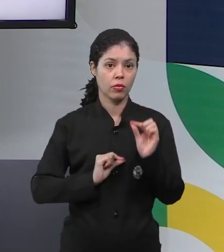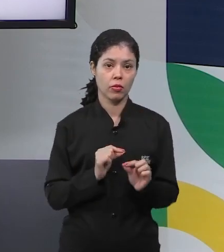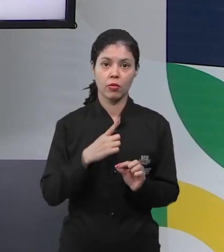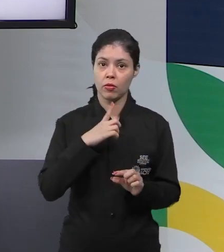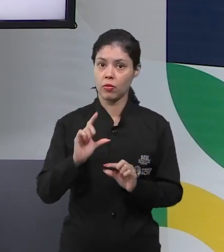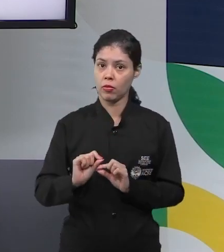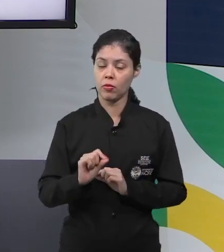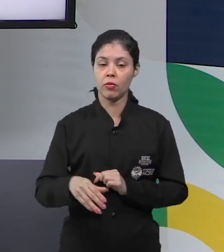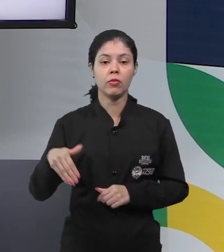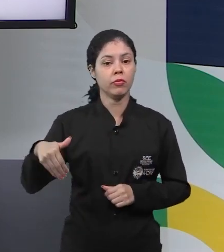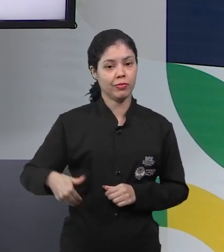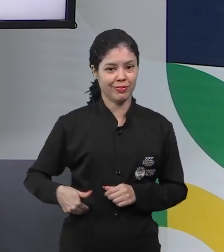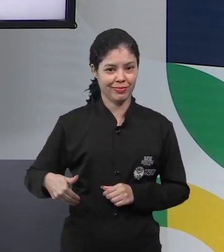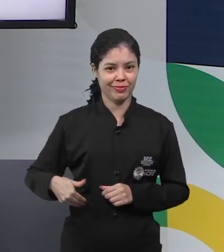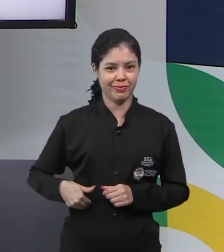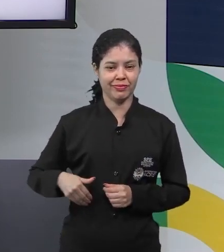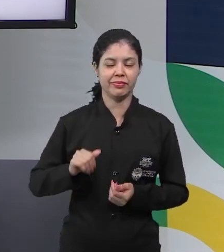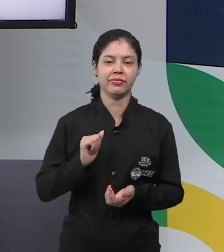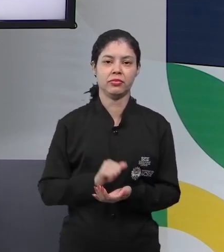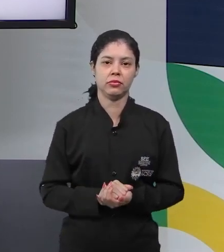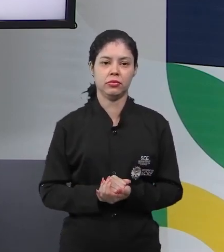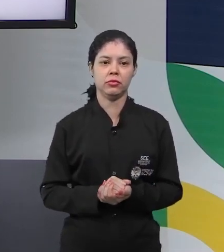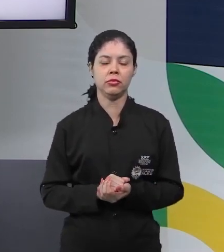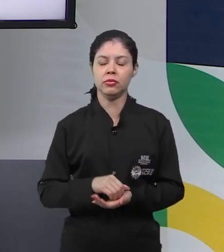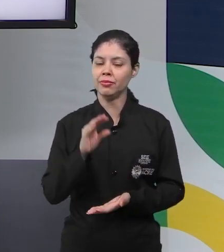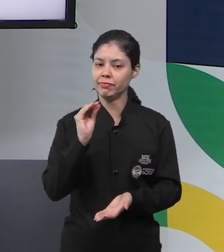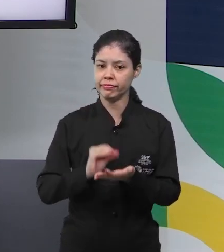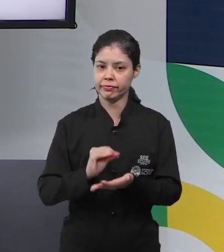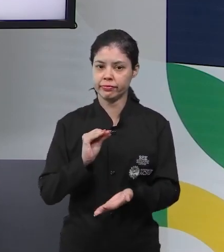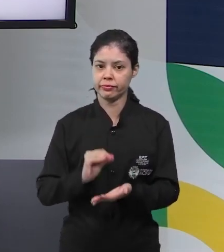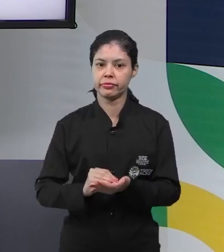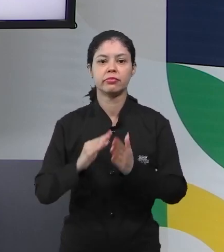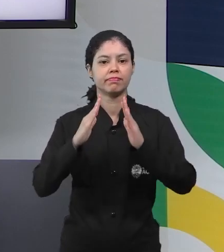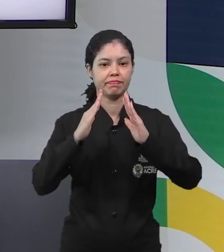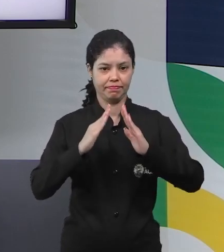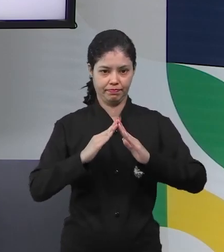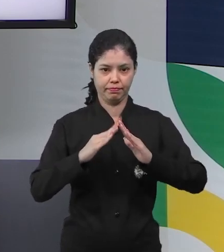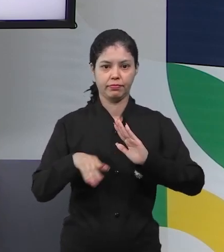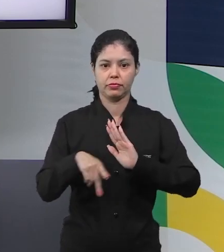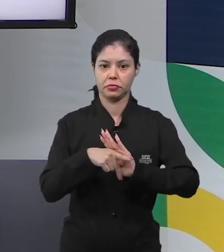ter fome, nós vamos ter falta de estabilidade,